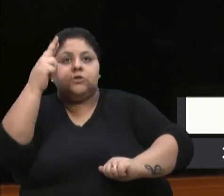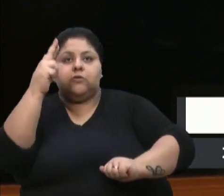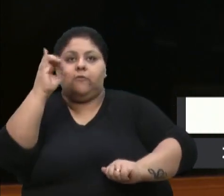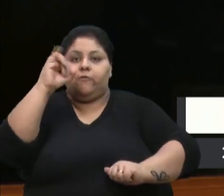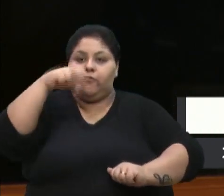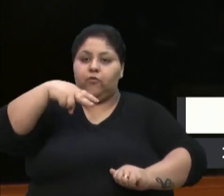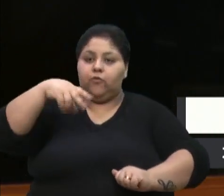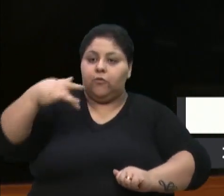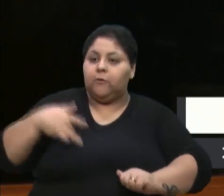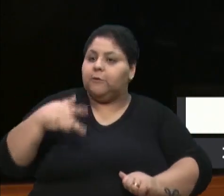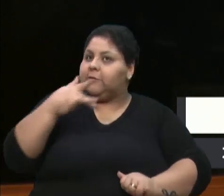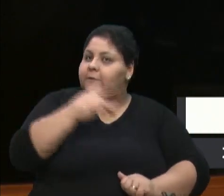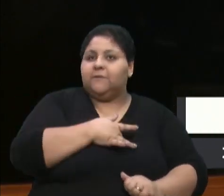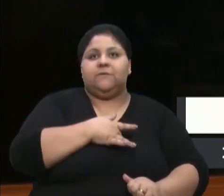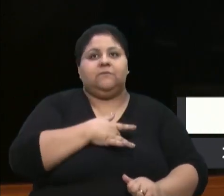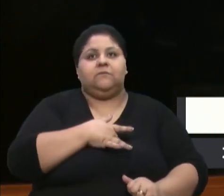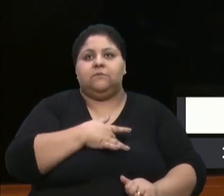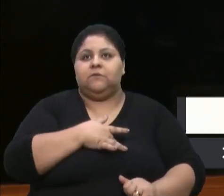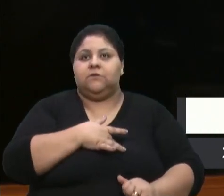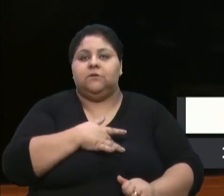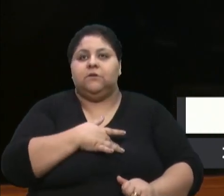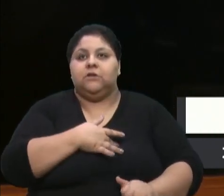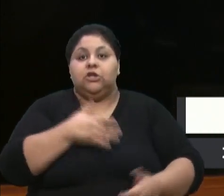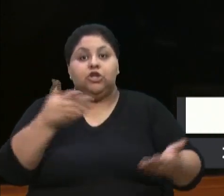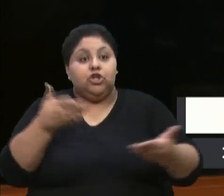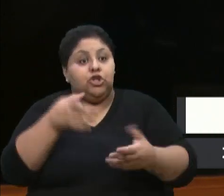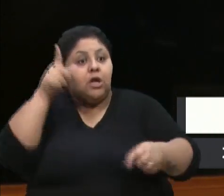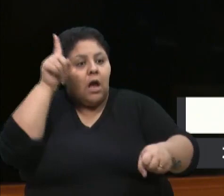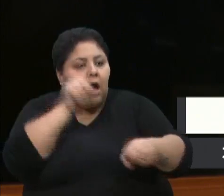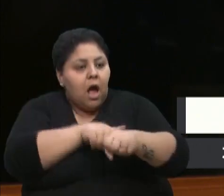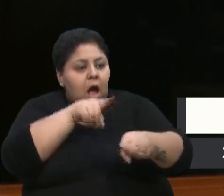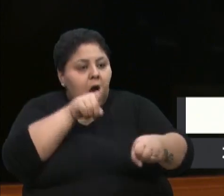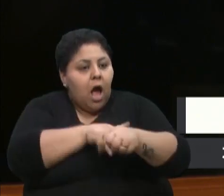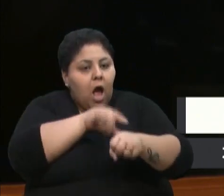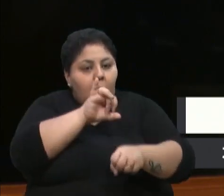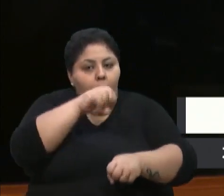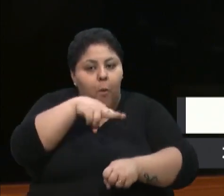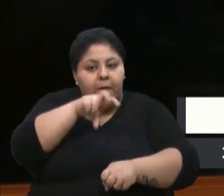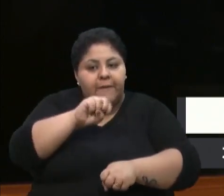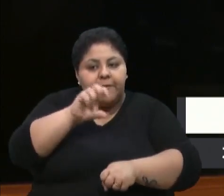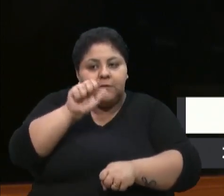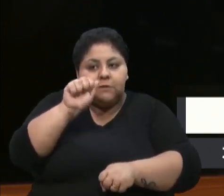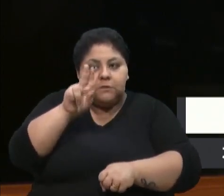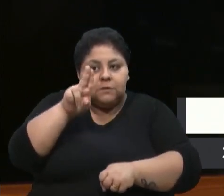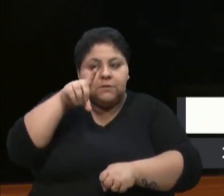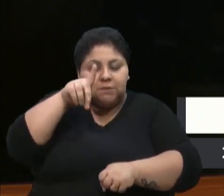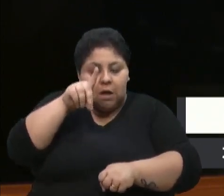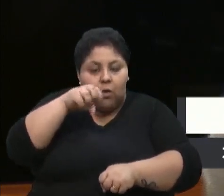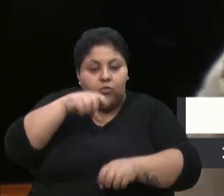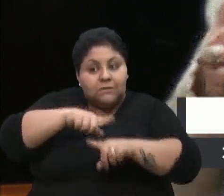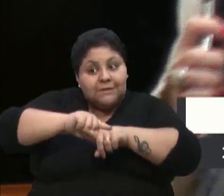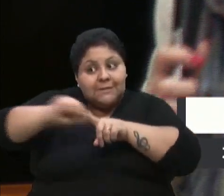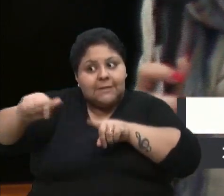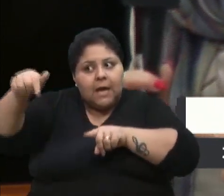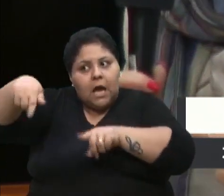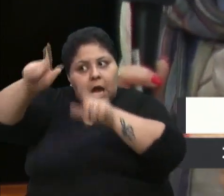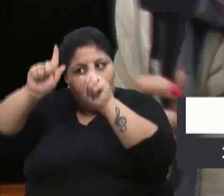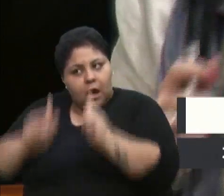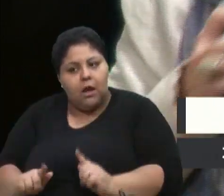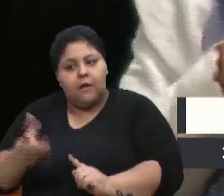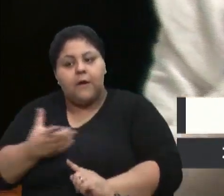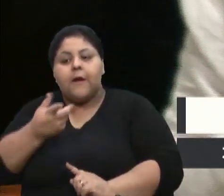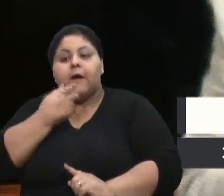está para lá de na hora do InSaúde sair dessa gestão, e quero dizer